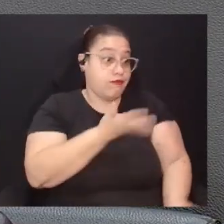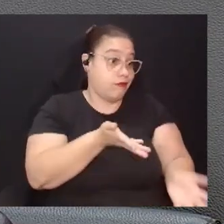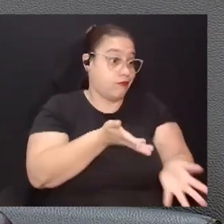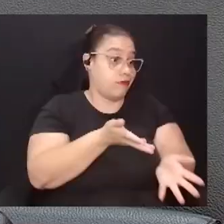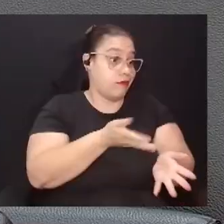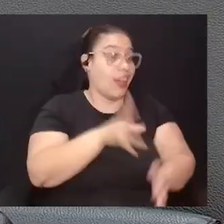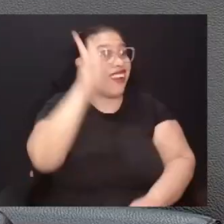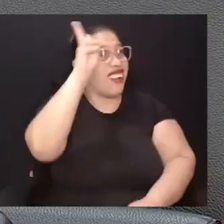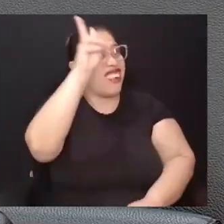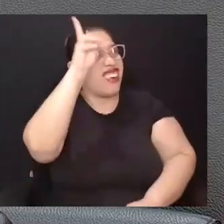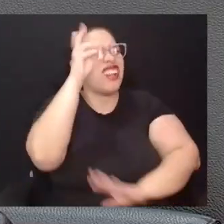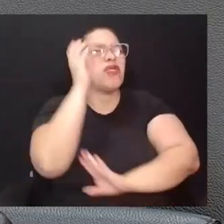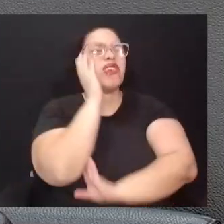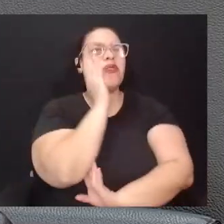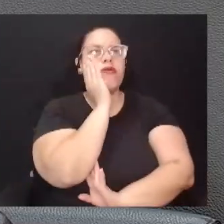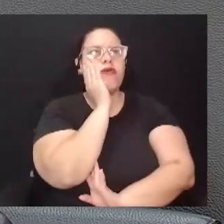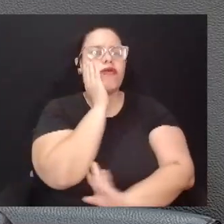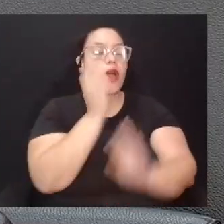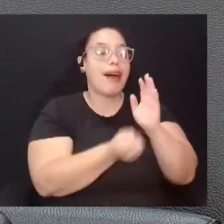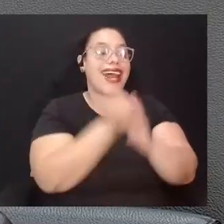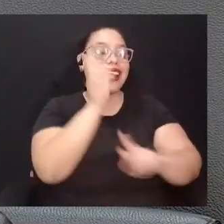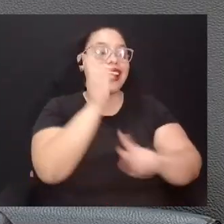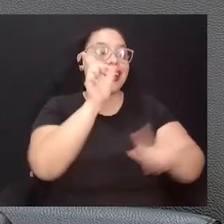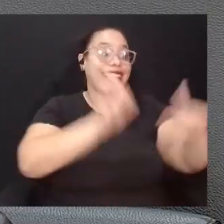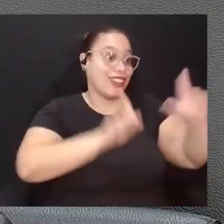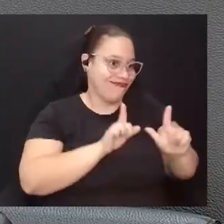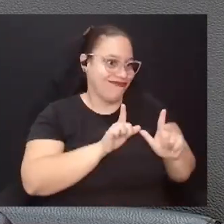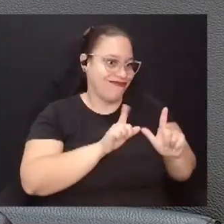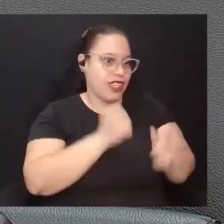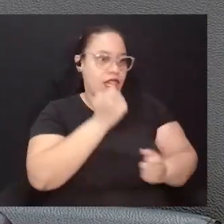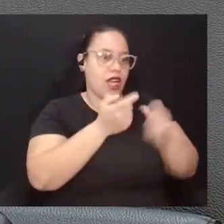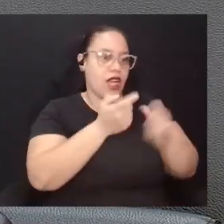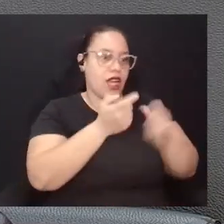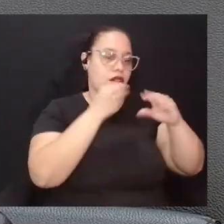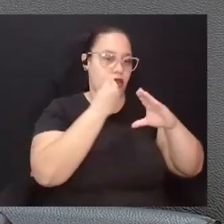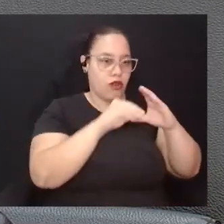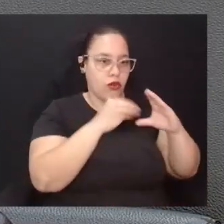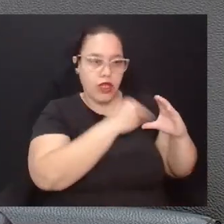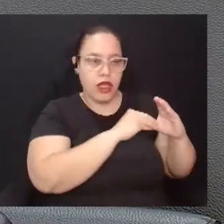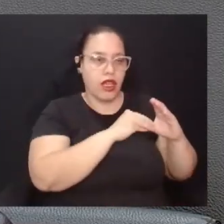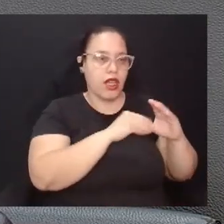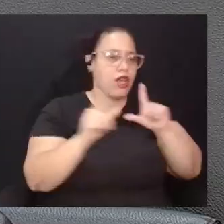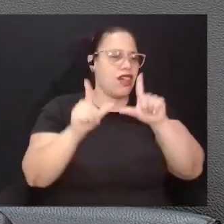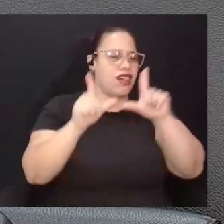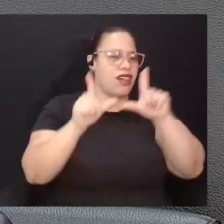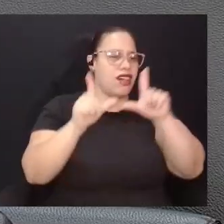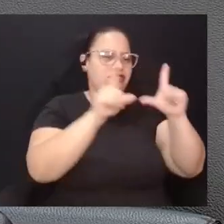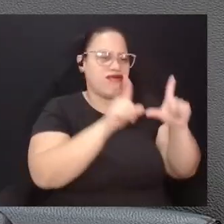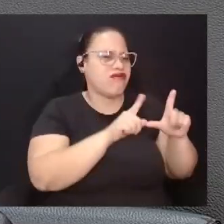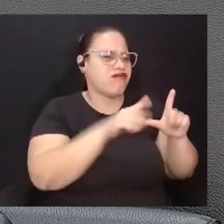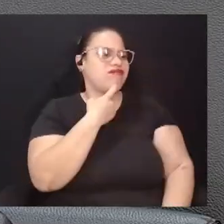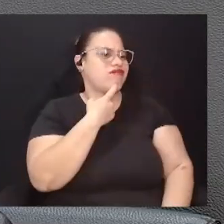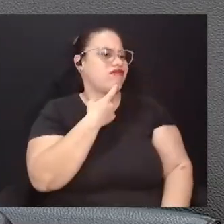a gente lembra da data quando ela aparece na televisão, Sim, né? Porque algumas emissoras acabam lembrando, mas ela passa